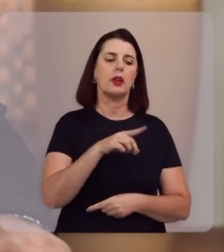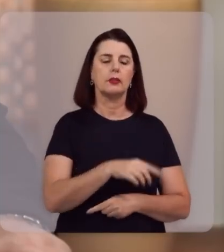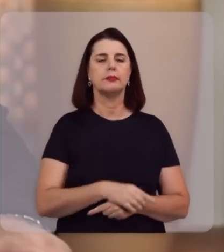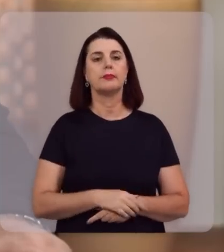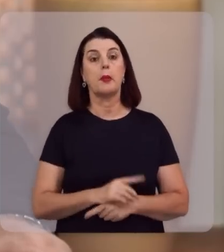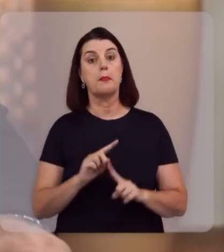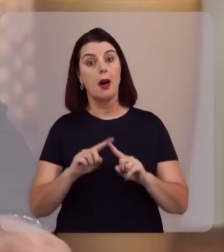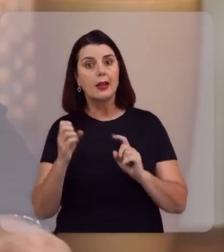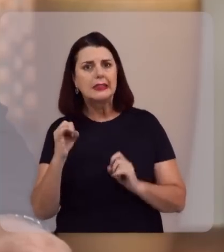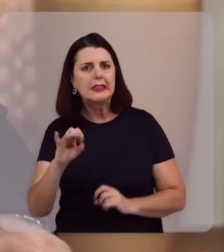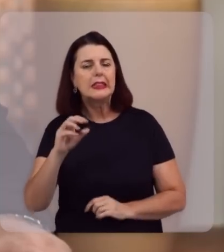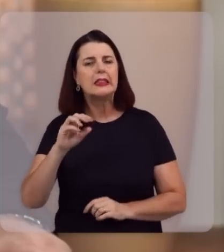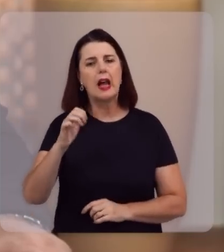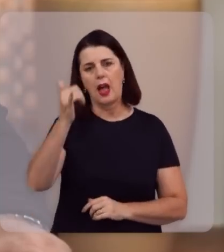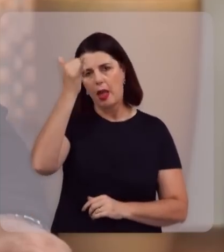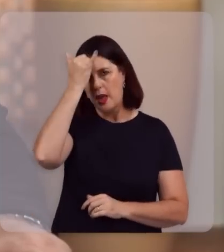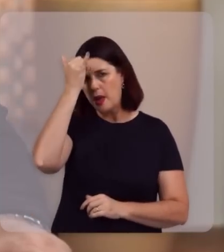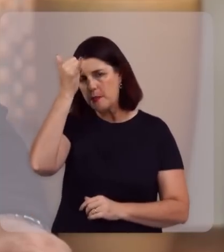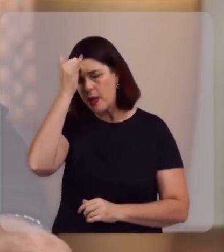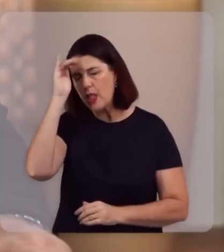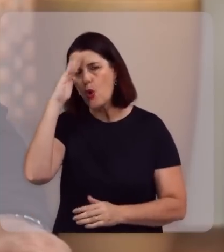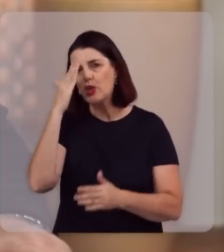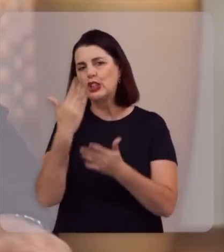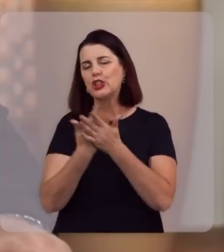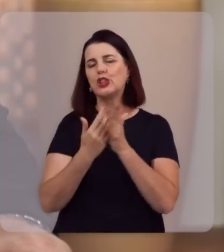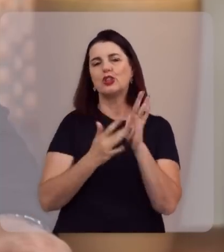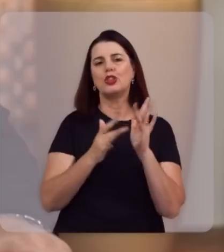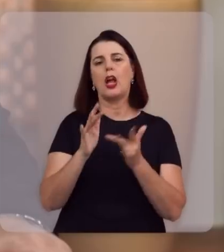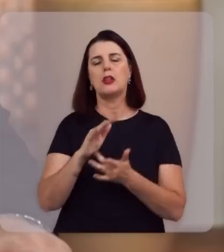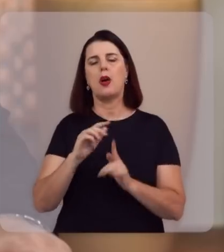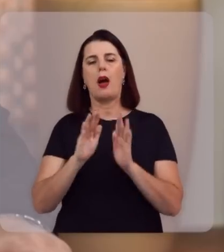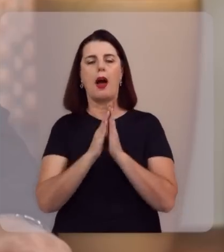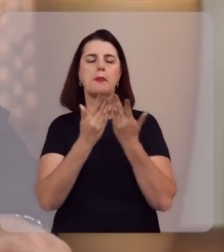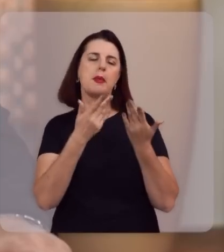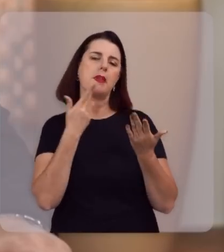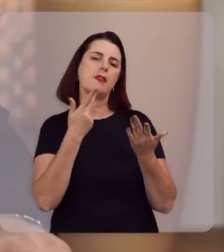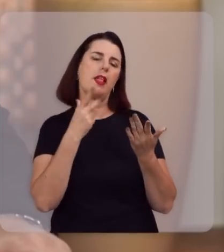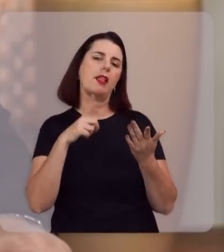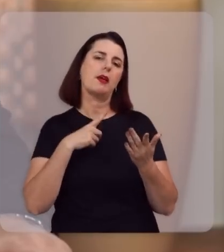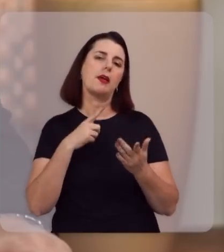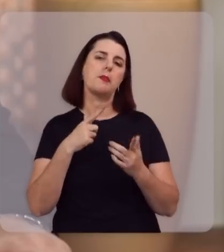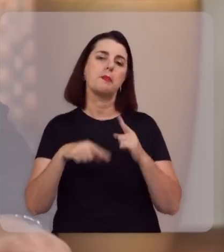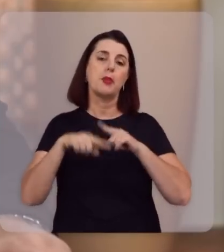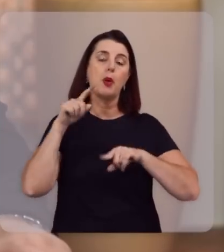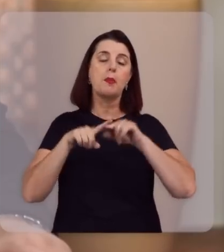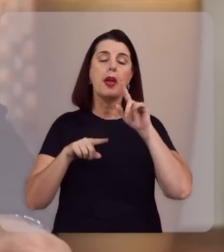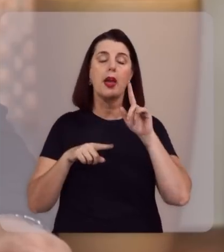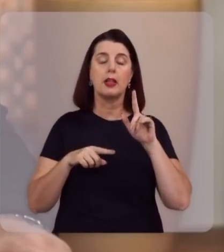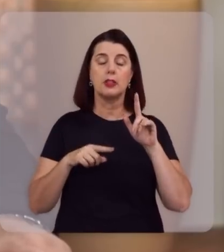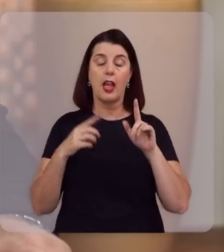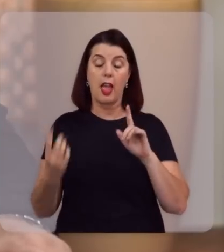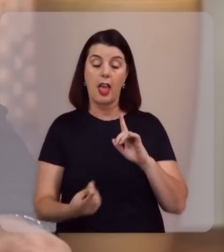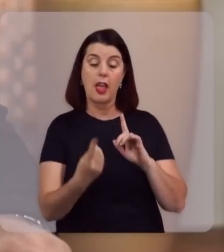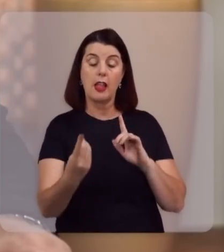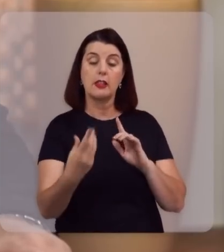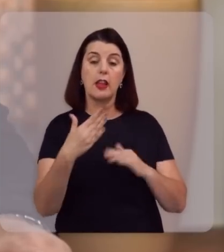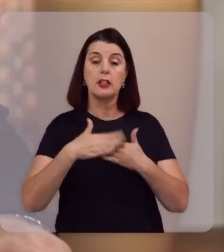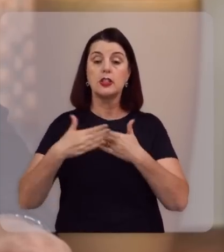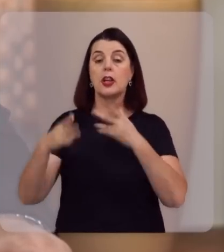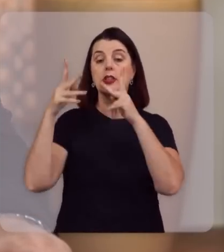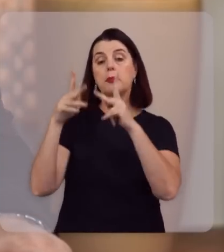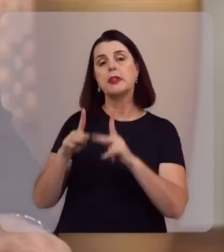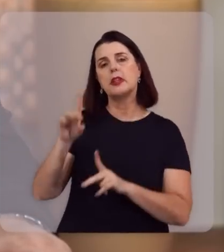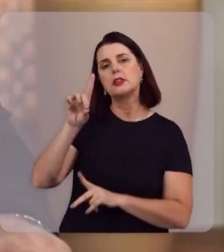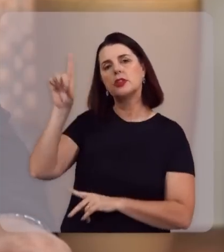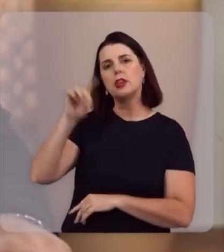se você se arrependeu e creu em Jesus, a Bíblia promete para você uma eternidade na presença do Filho de Deus.